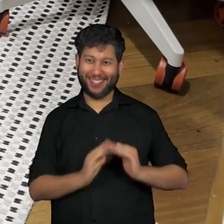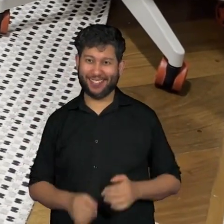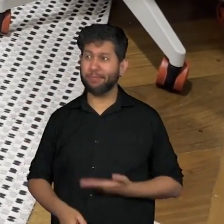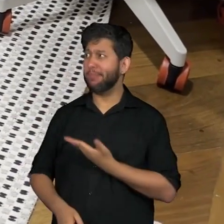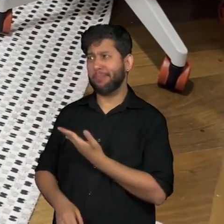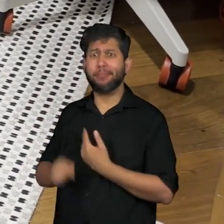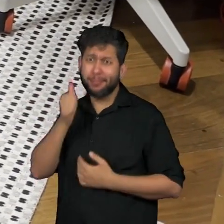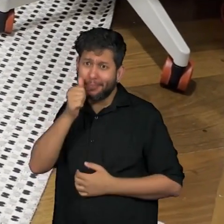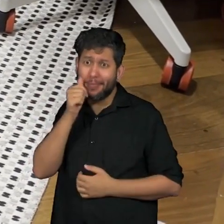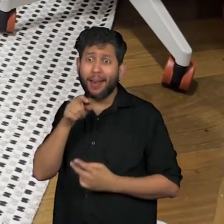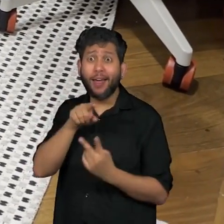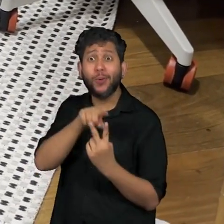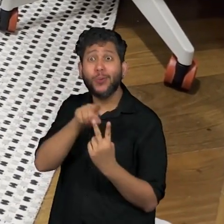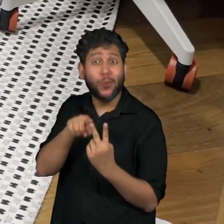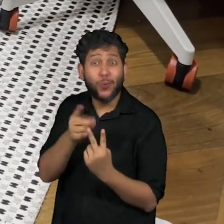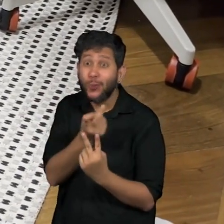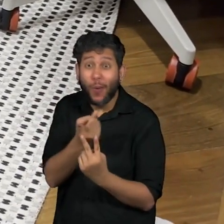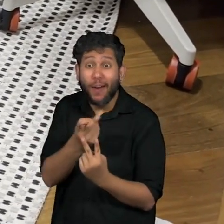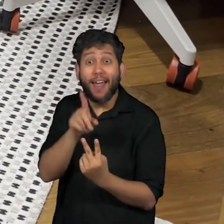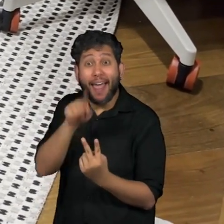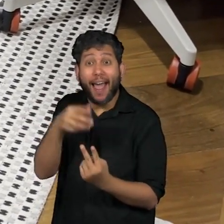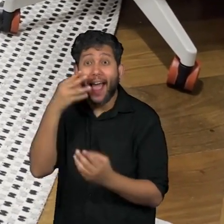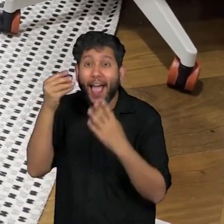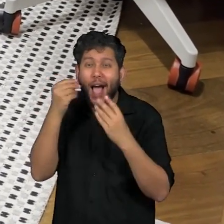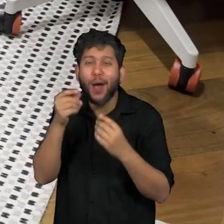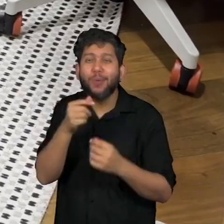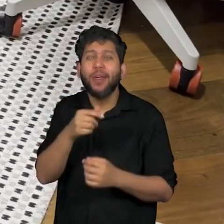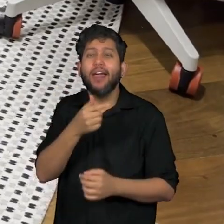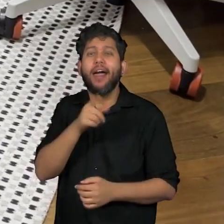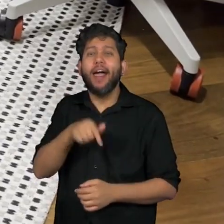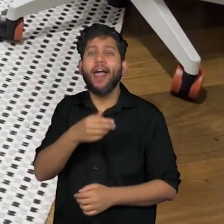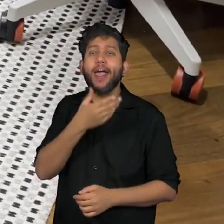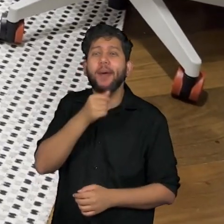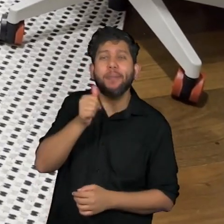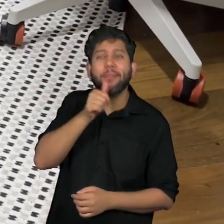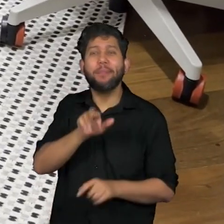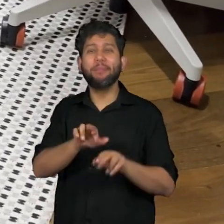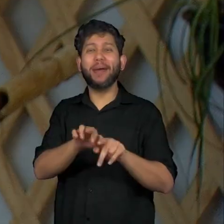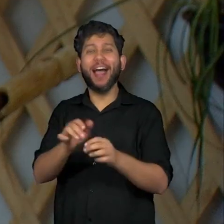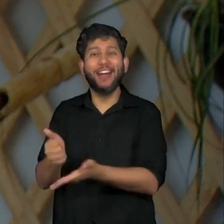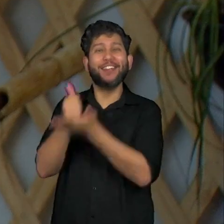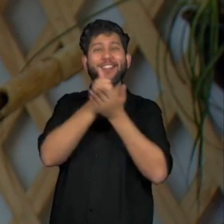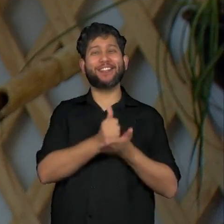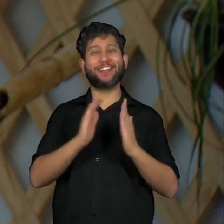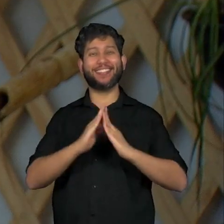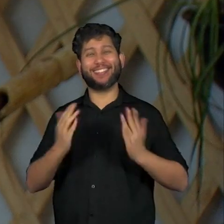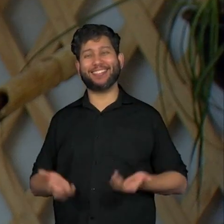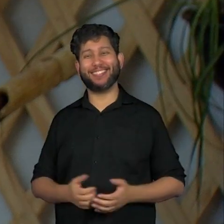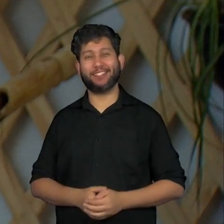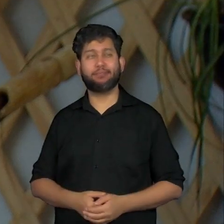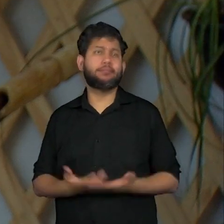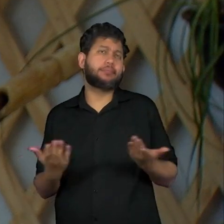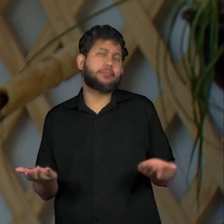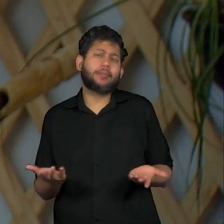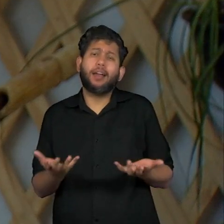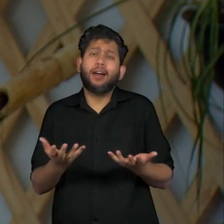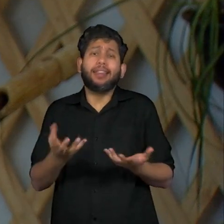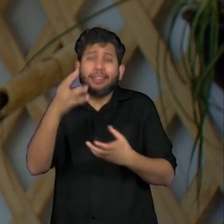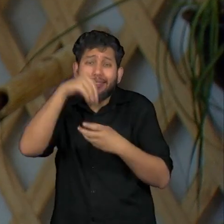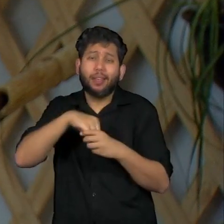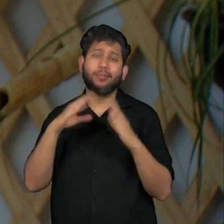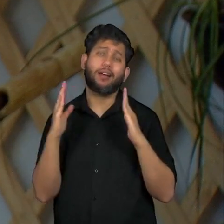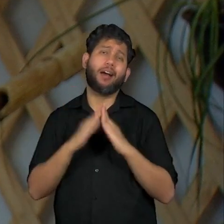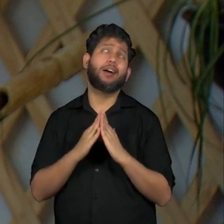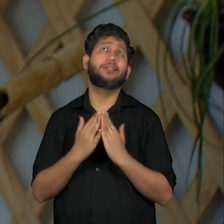e levou os irmãos Gabriel e Gabriela para casa. Ter animais em casa já é maravilhoso, mas o gato